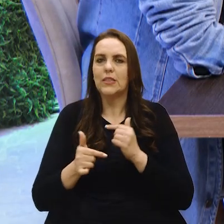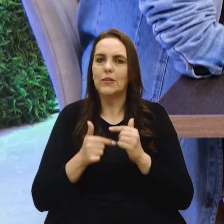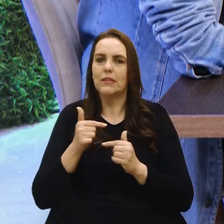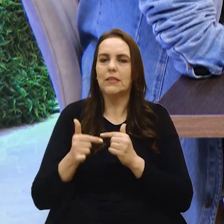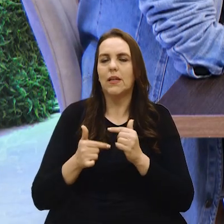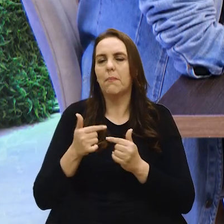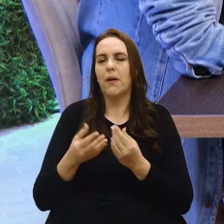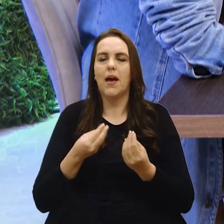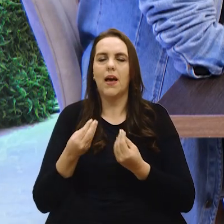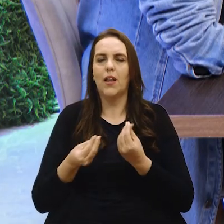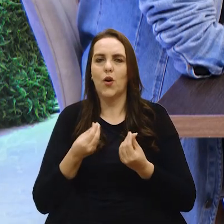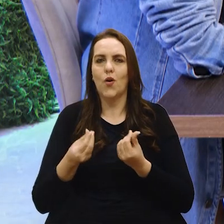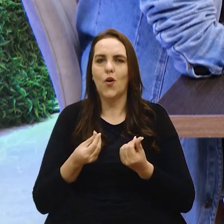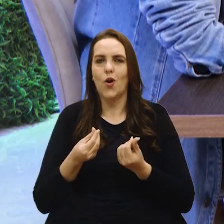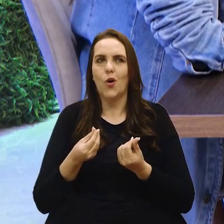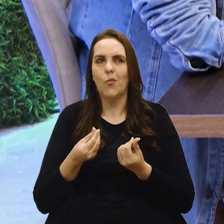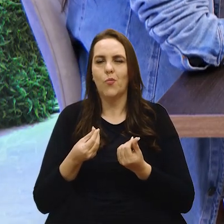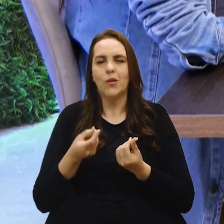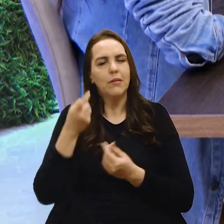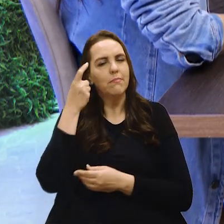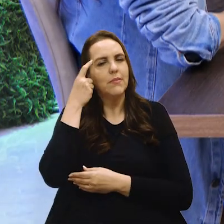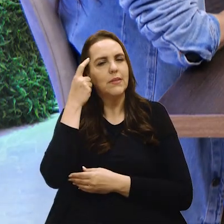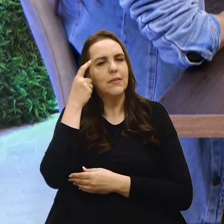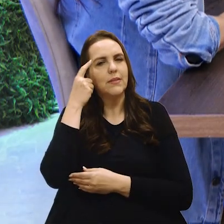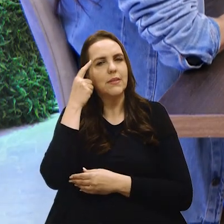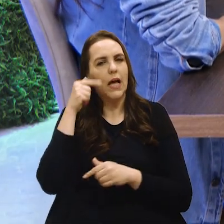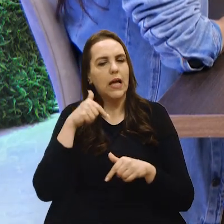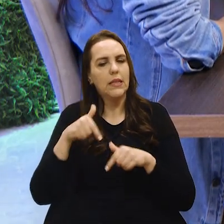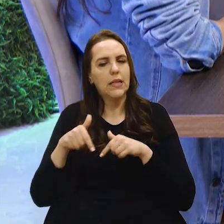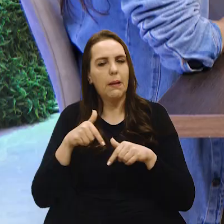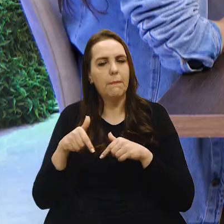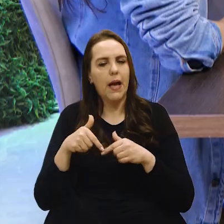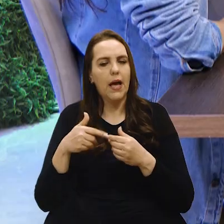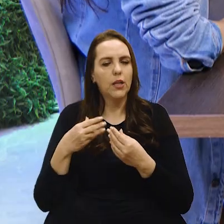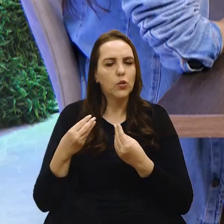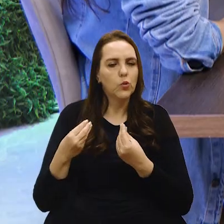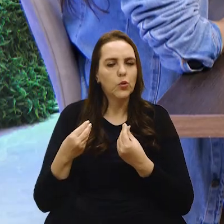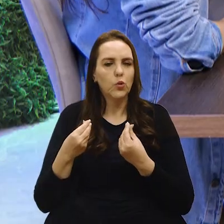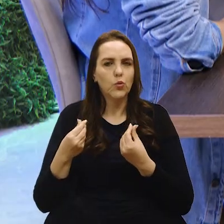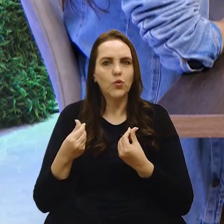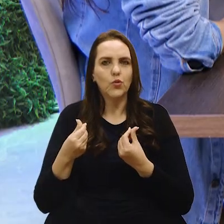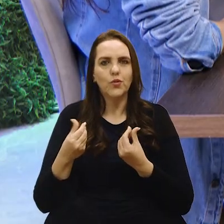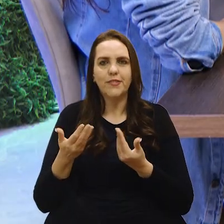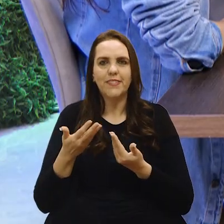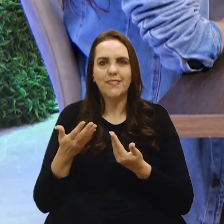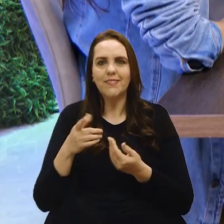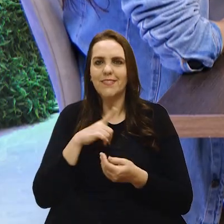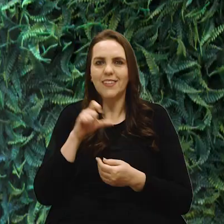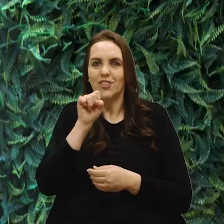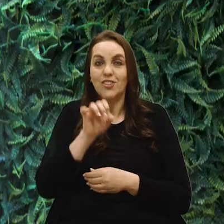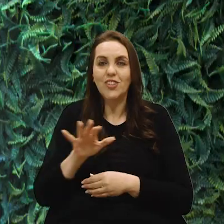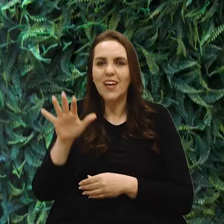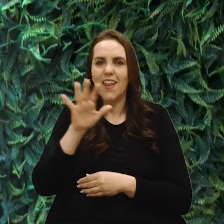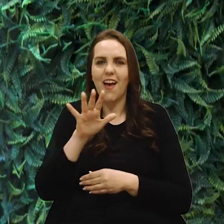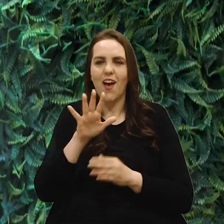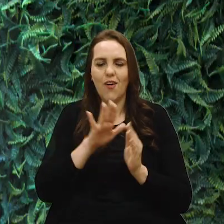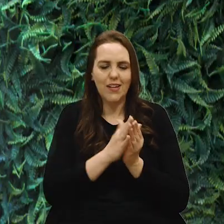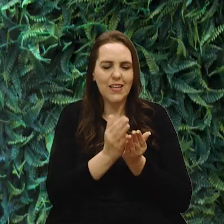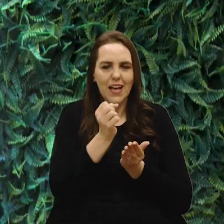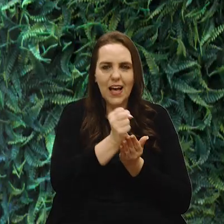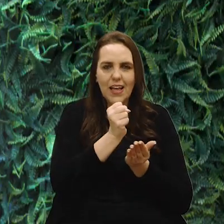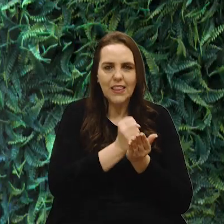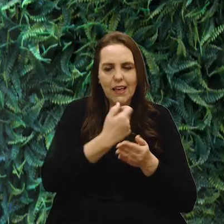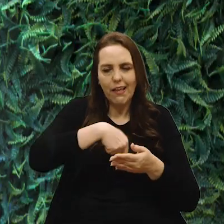como a ideia do trabalho que se tem de modo geral, de